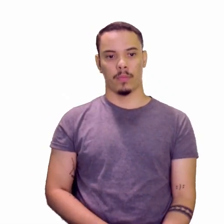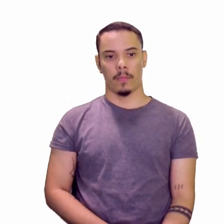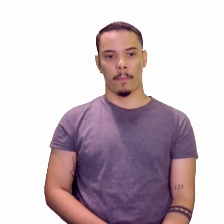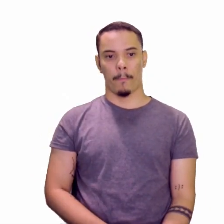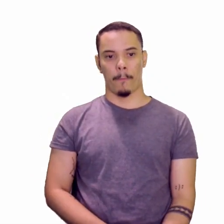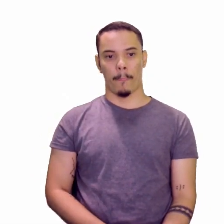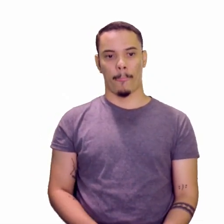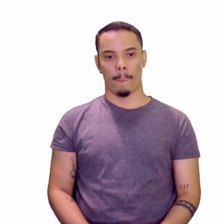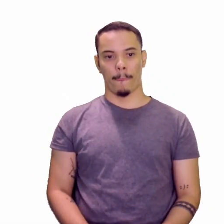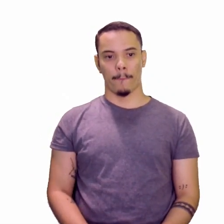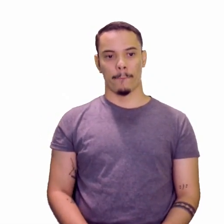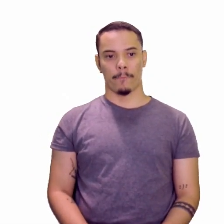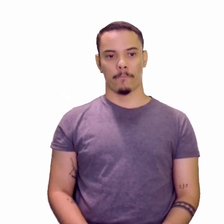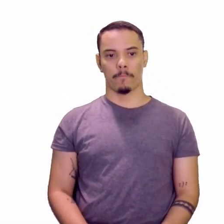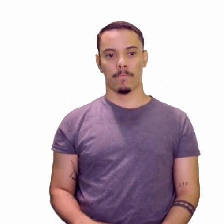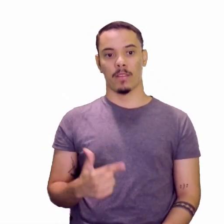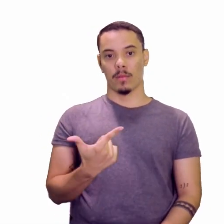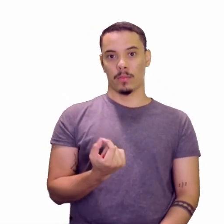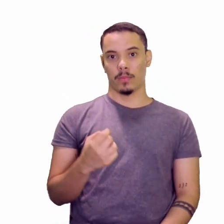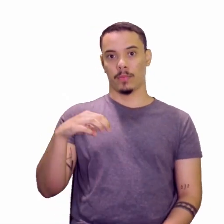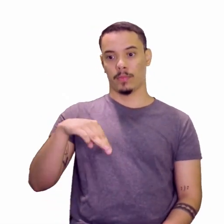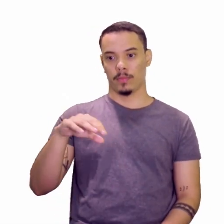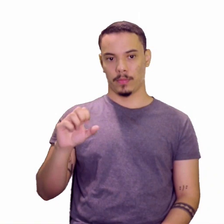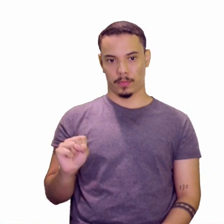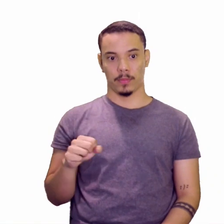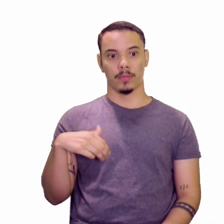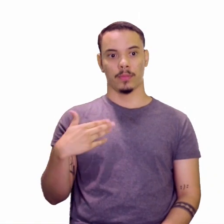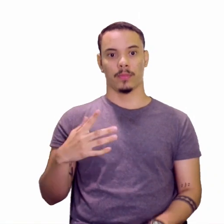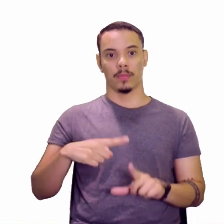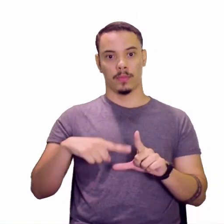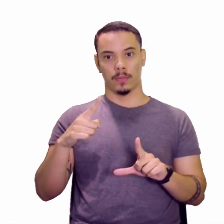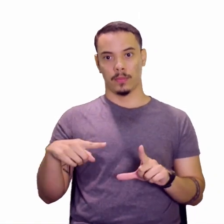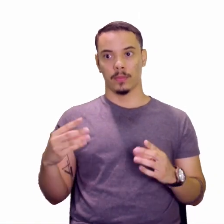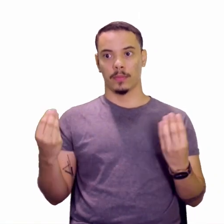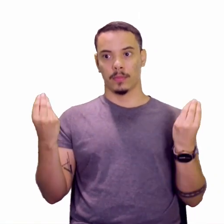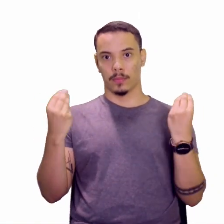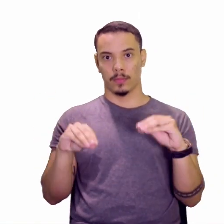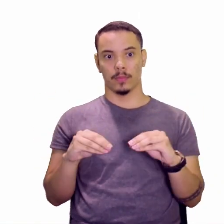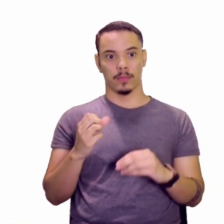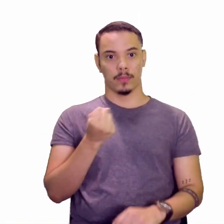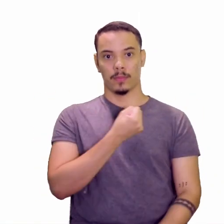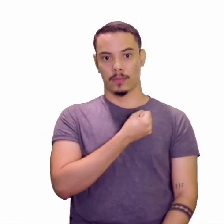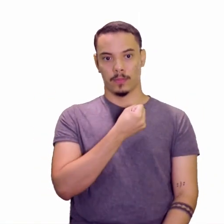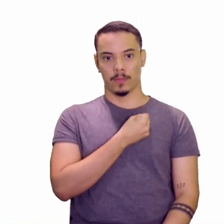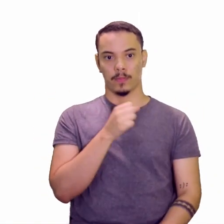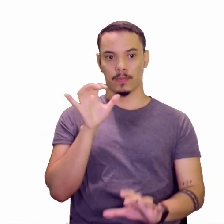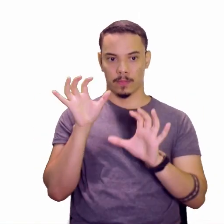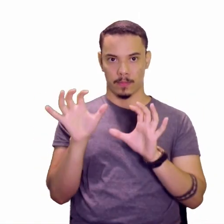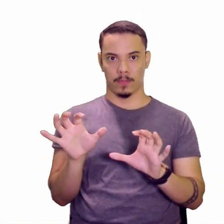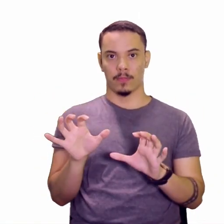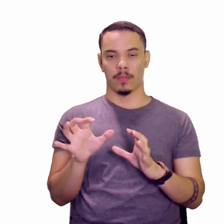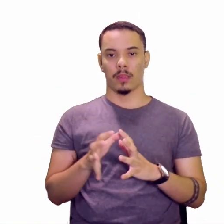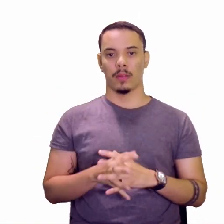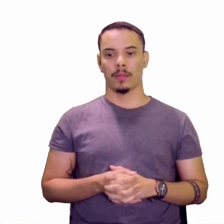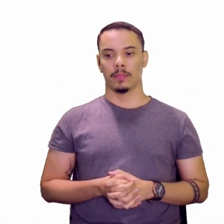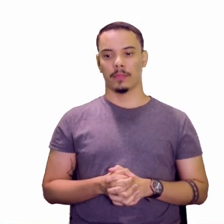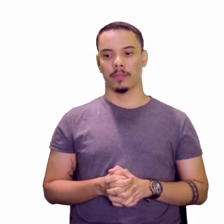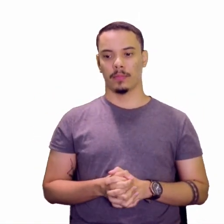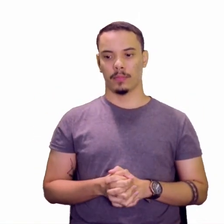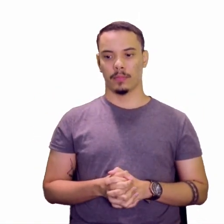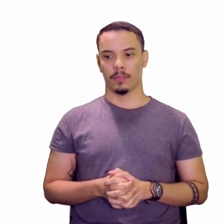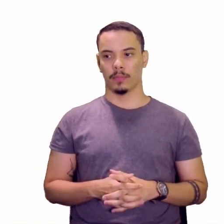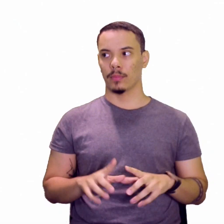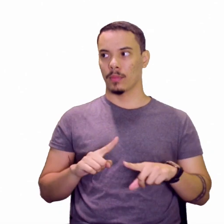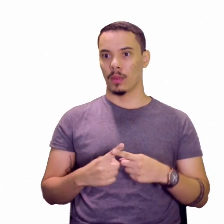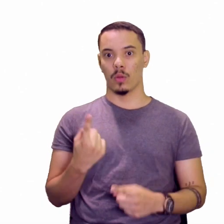20 metros por segundo. Então, o gráfico nós faríamos da velocidade com esse valor. Que é 60 metros por 3 segundos. Isso. Mas por